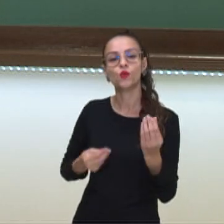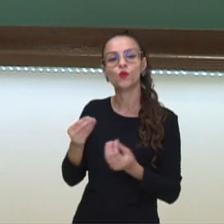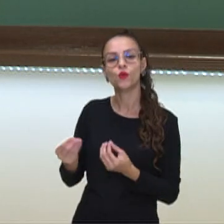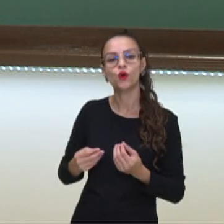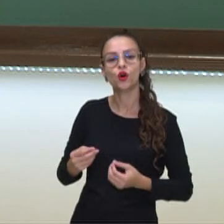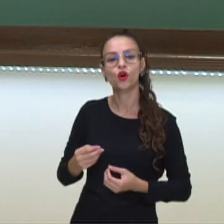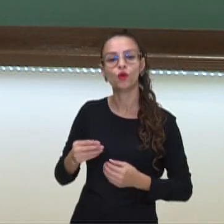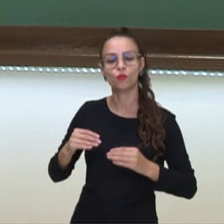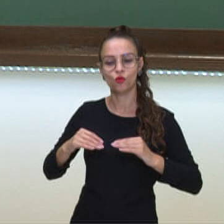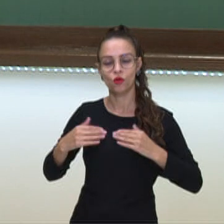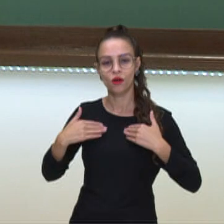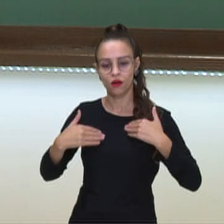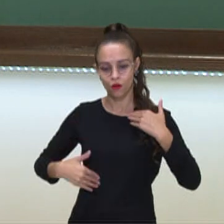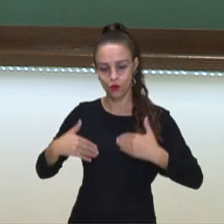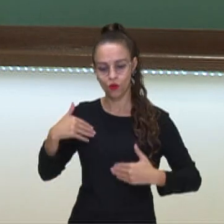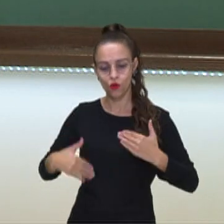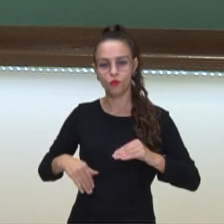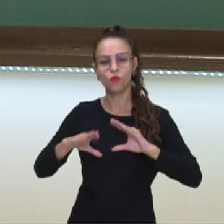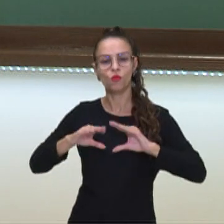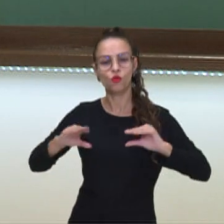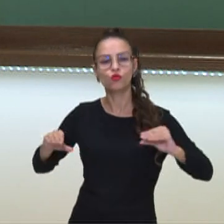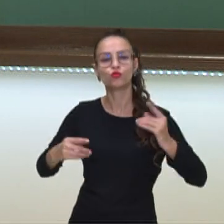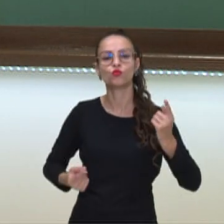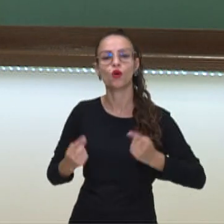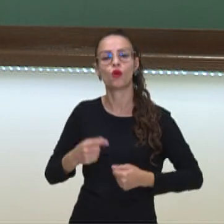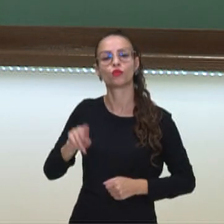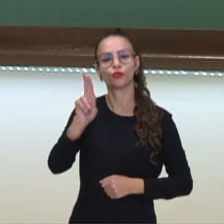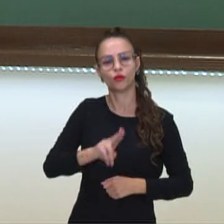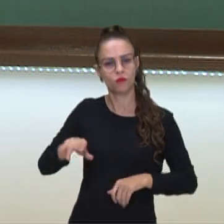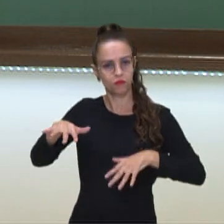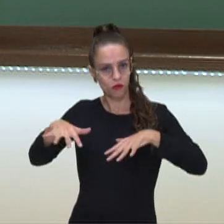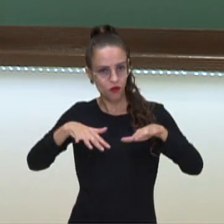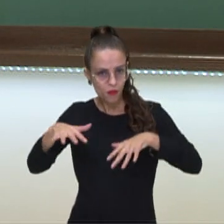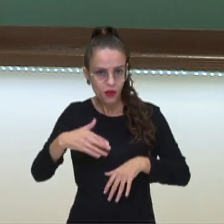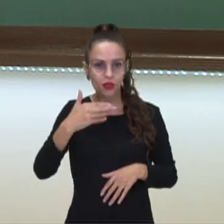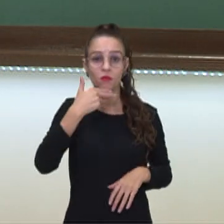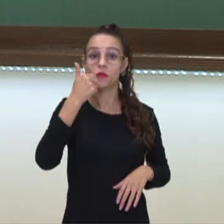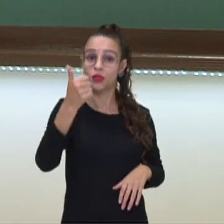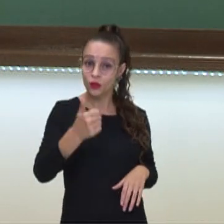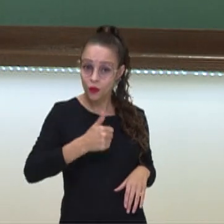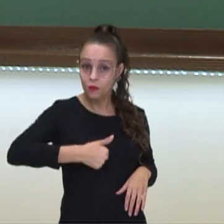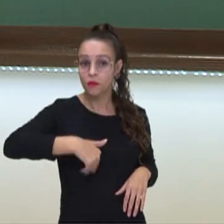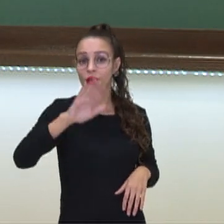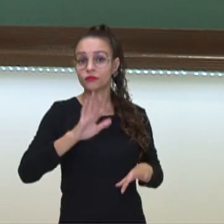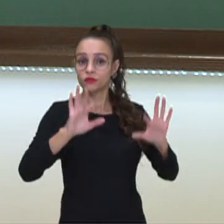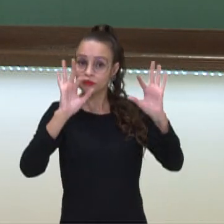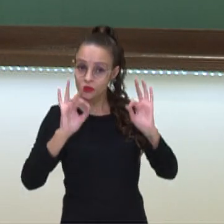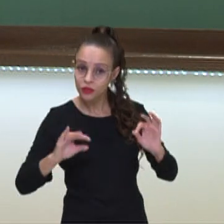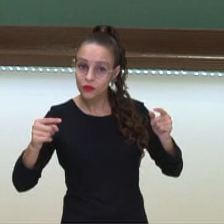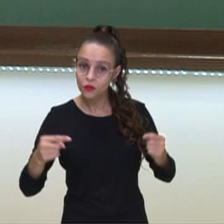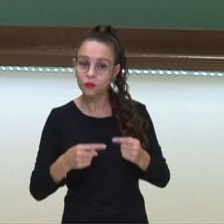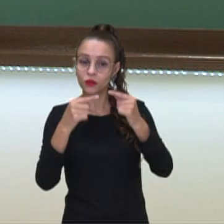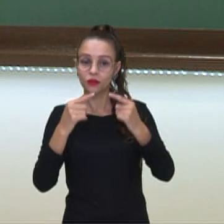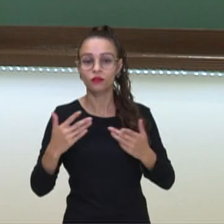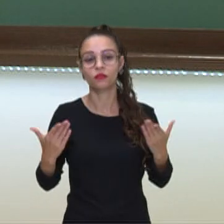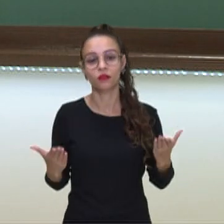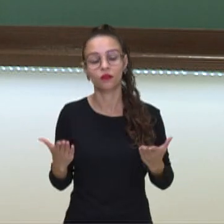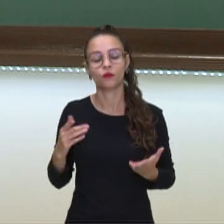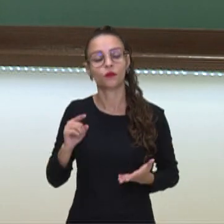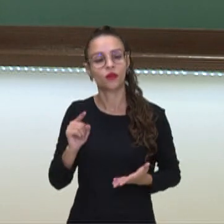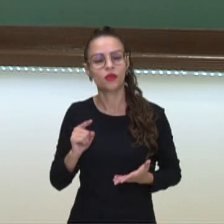os músculos que o atleta utilizou, se o movimento dele foi o melhor, foi o mais técnico possível. Então